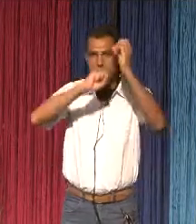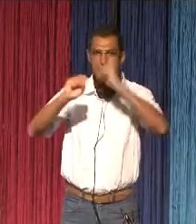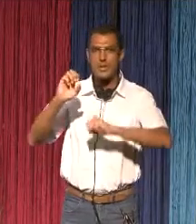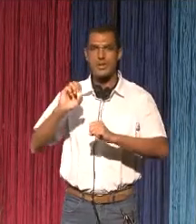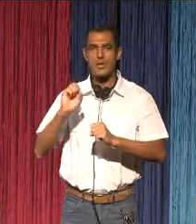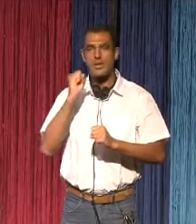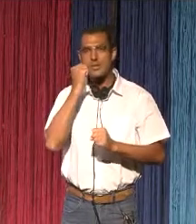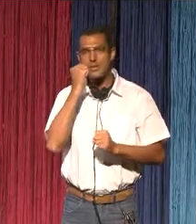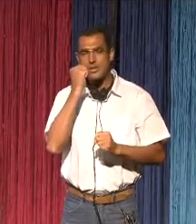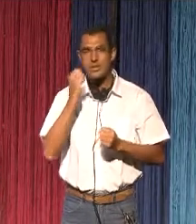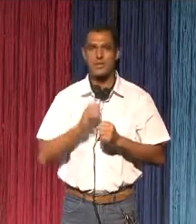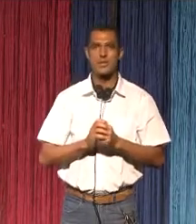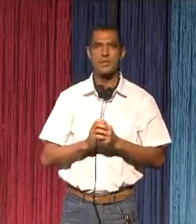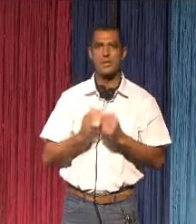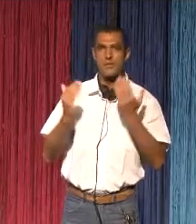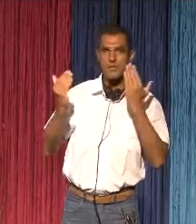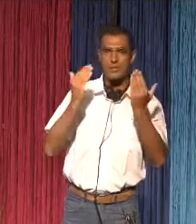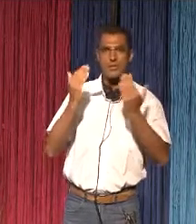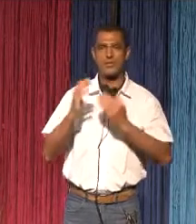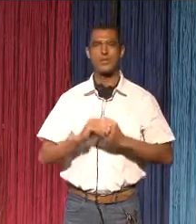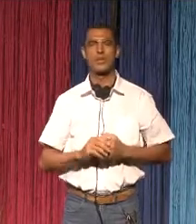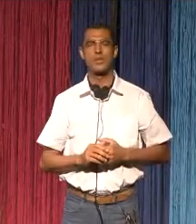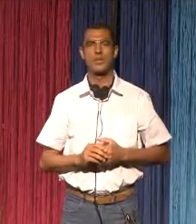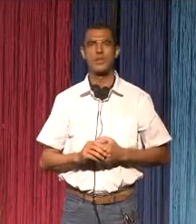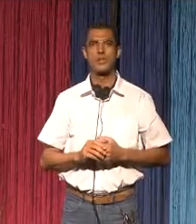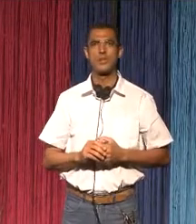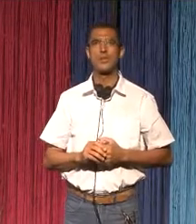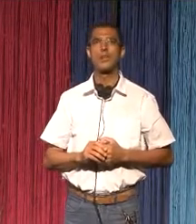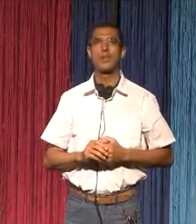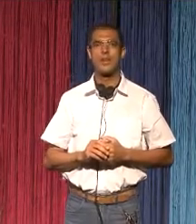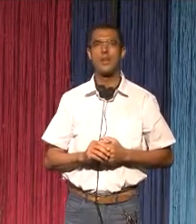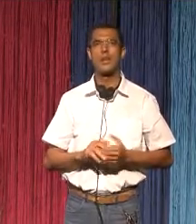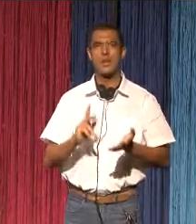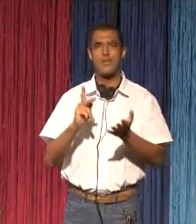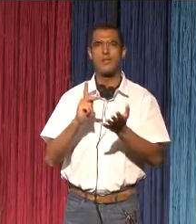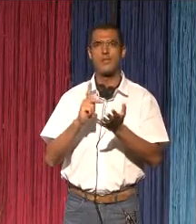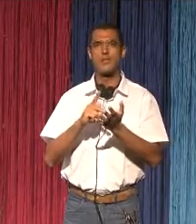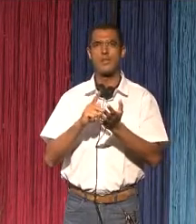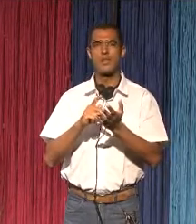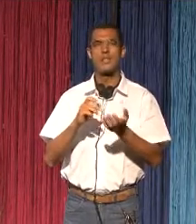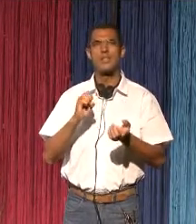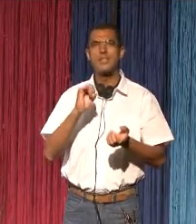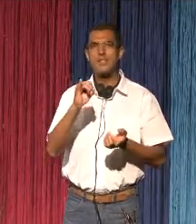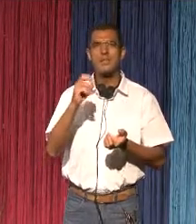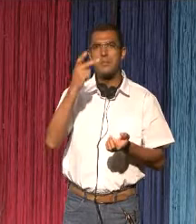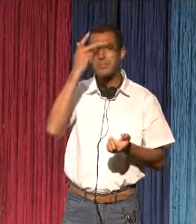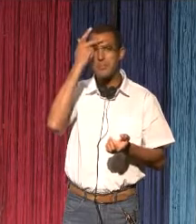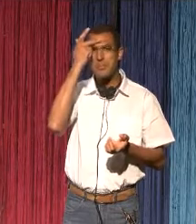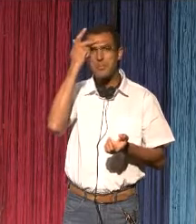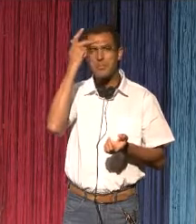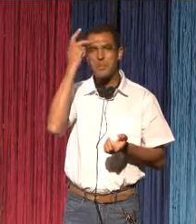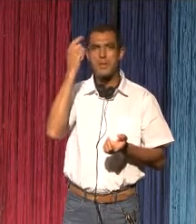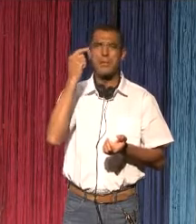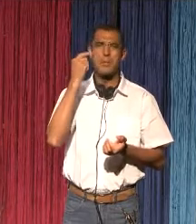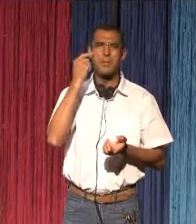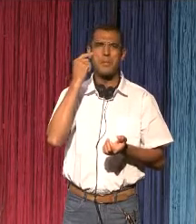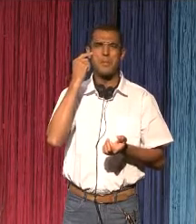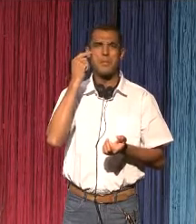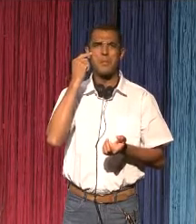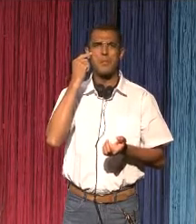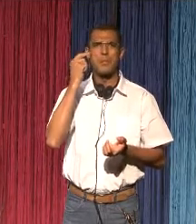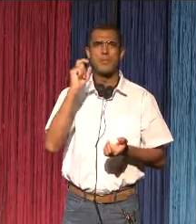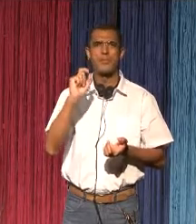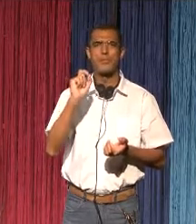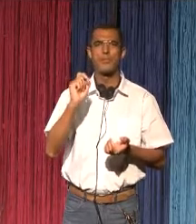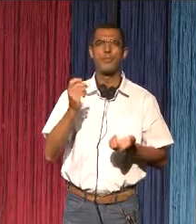filosofia, né? Então, quando a gente diz cognitivo, infelizmente, isso é um engano, que, enfim, é uma coisa que ficou e que é muito difícil